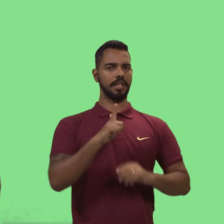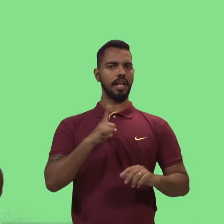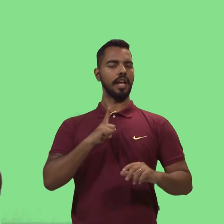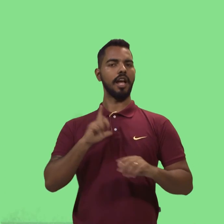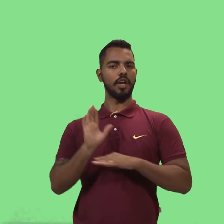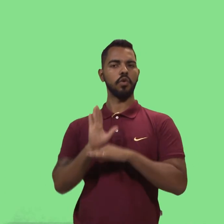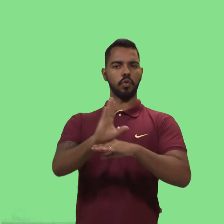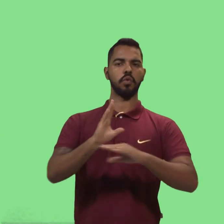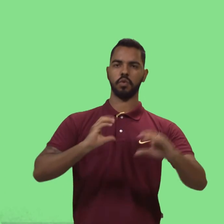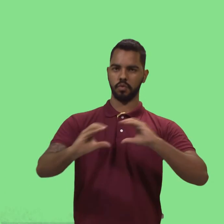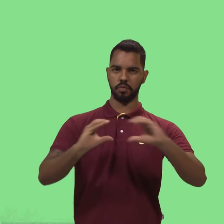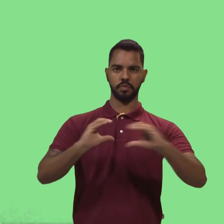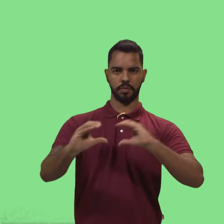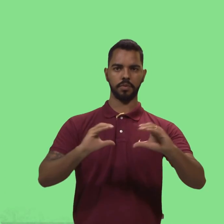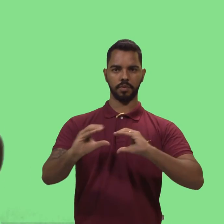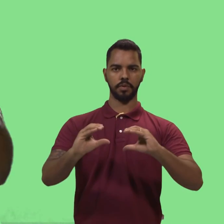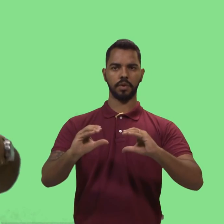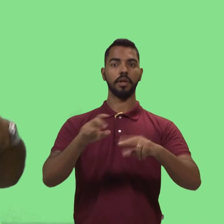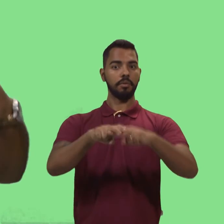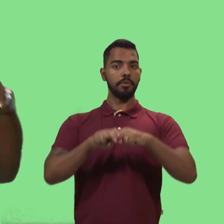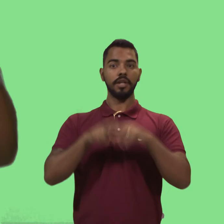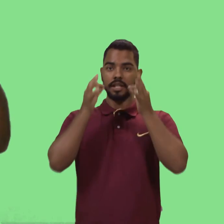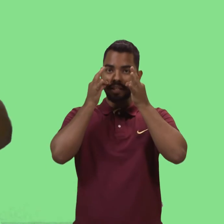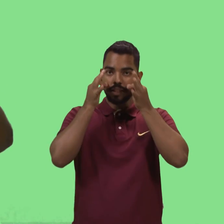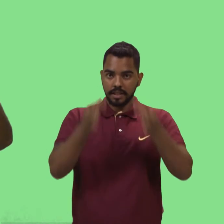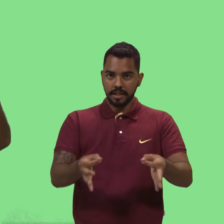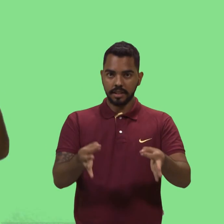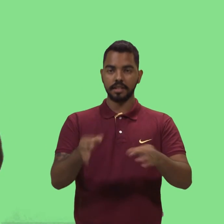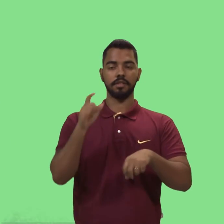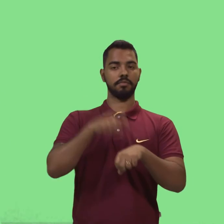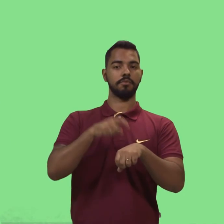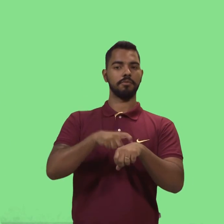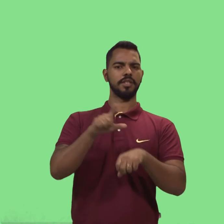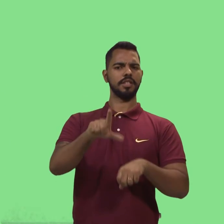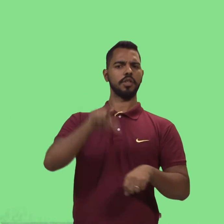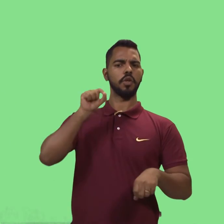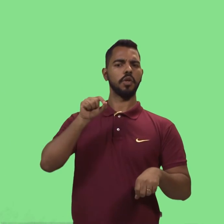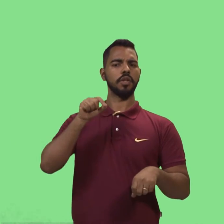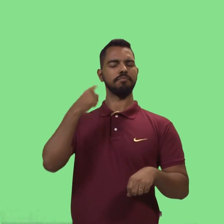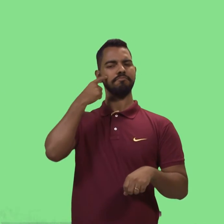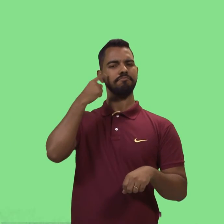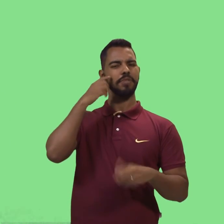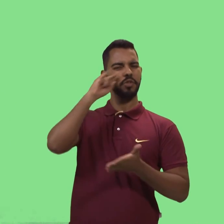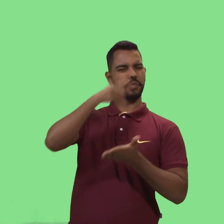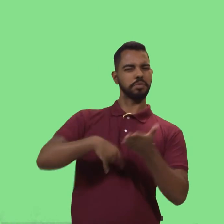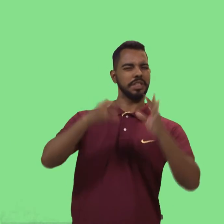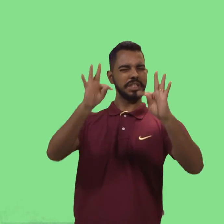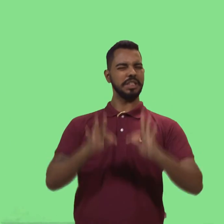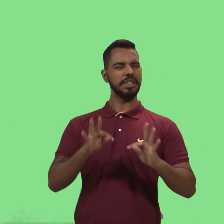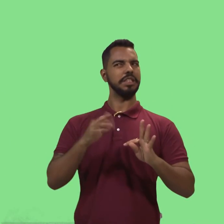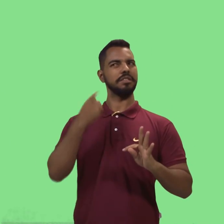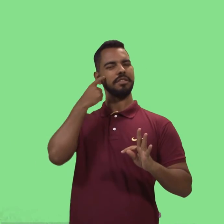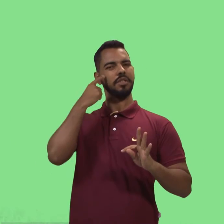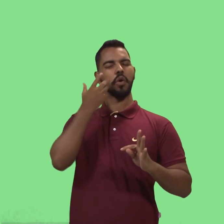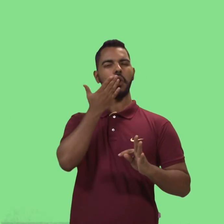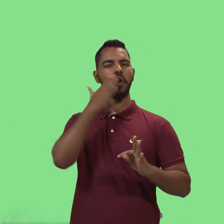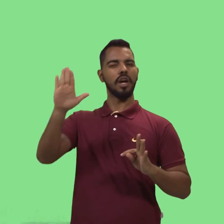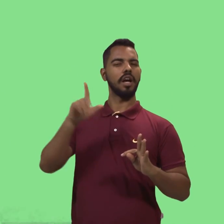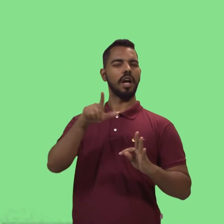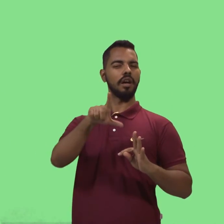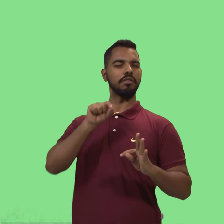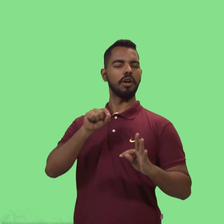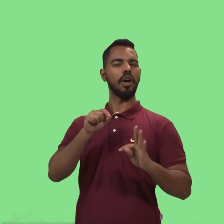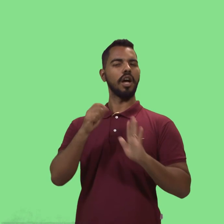comunicação. Por isso, a atenção no momento de escolha do documento certo para cada situação e finalidade